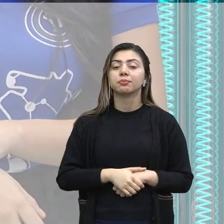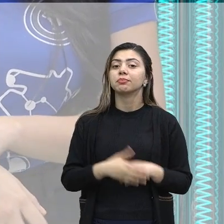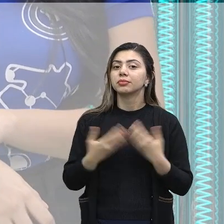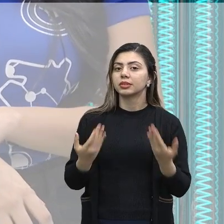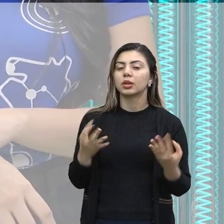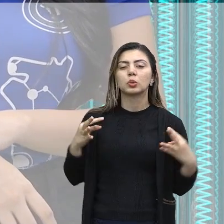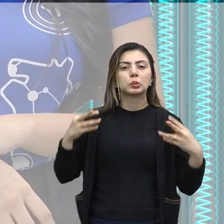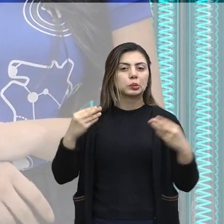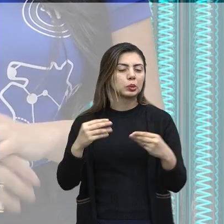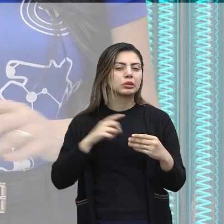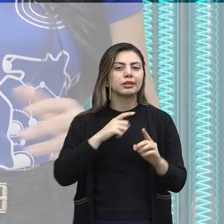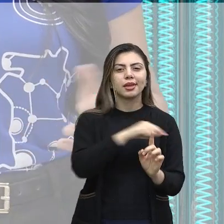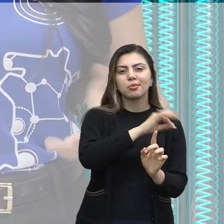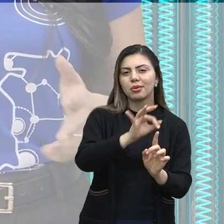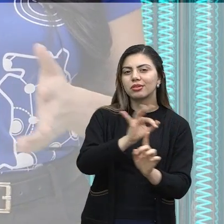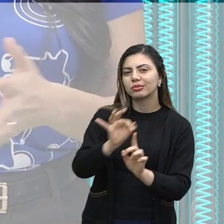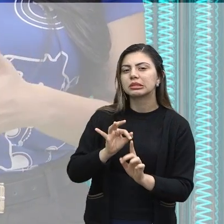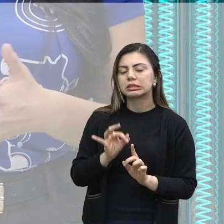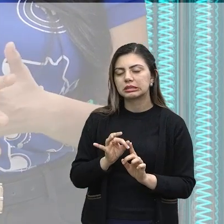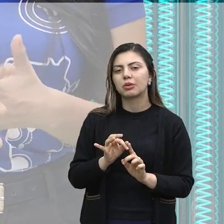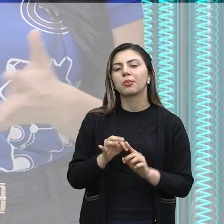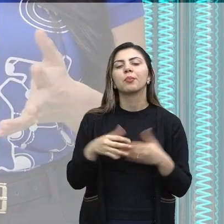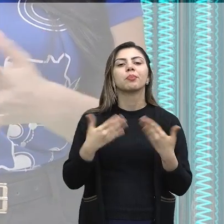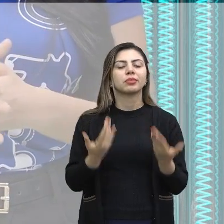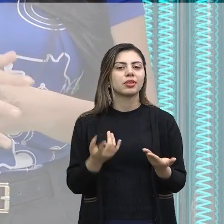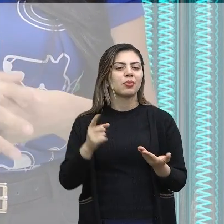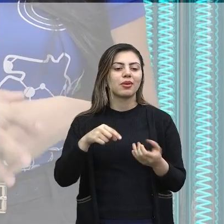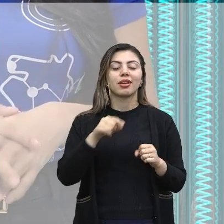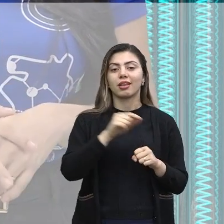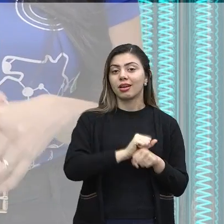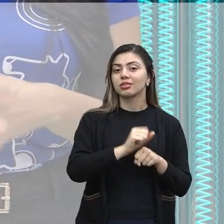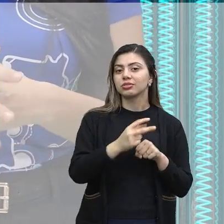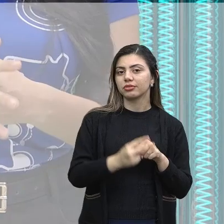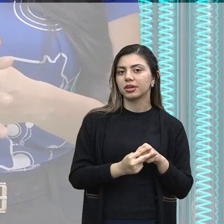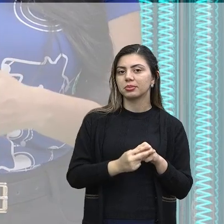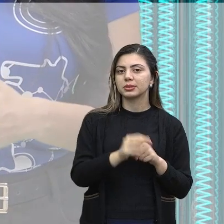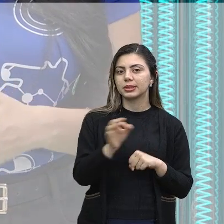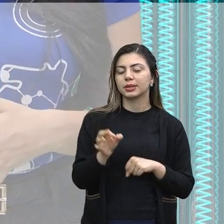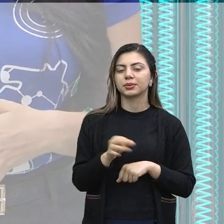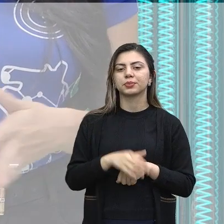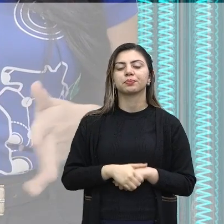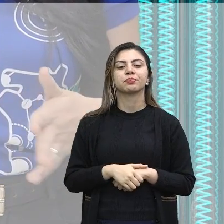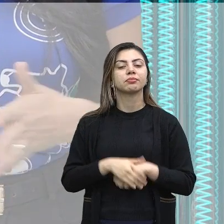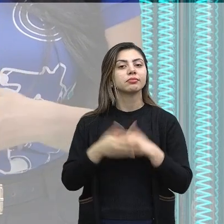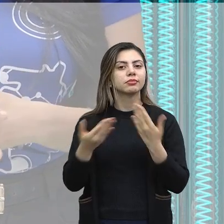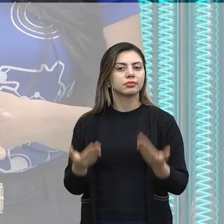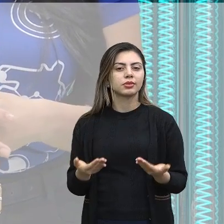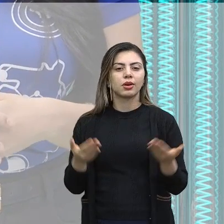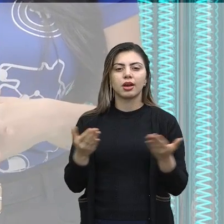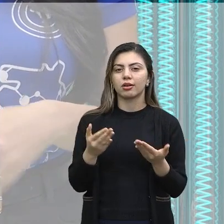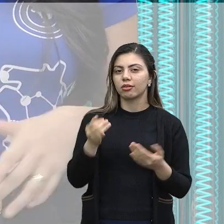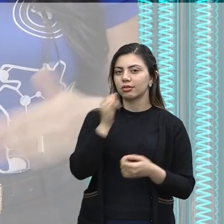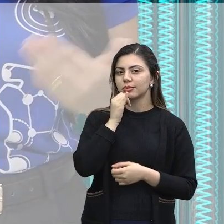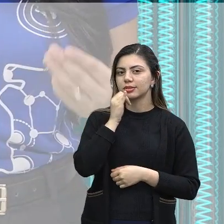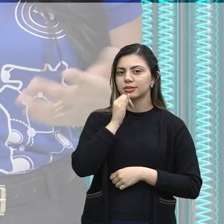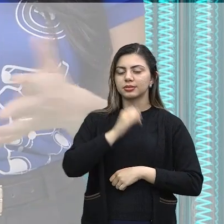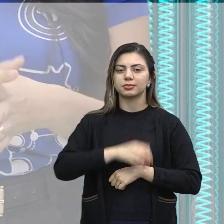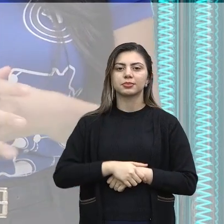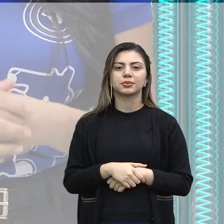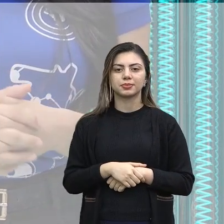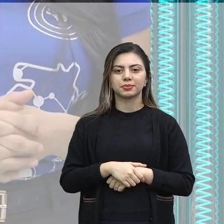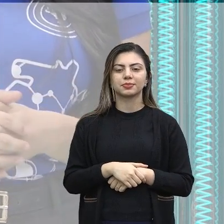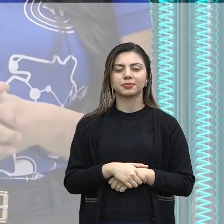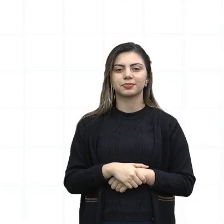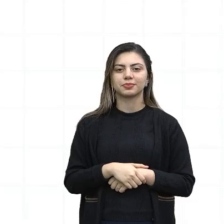todas essas funções aí são funções do advérbio. E agora nós vamos ver alguns